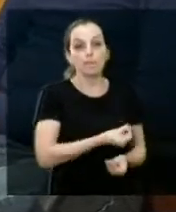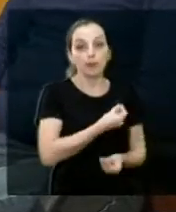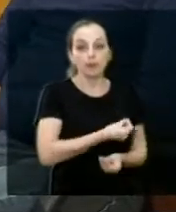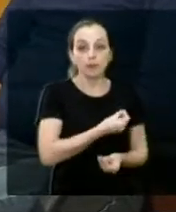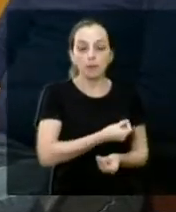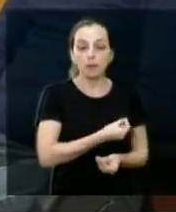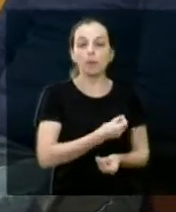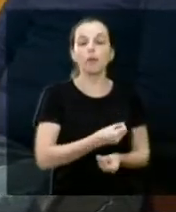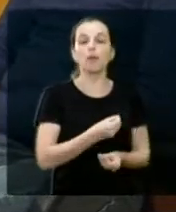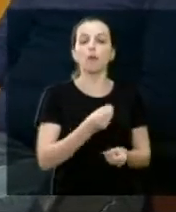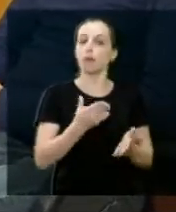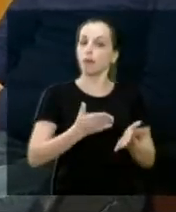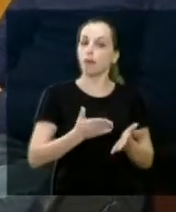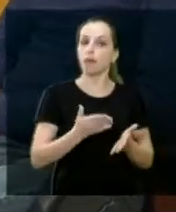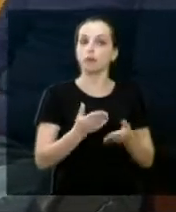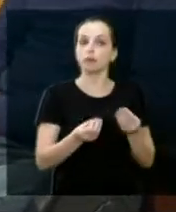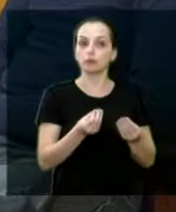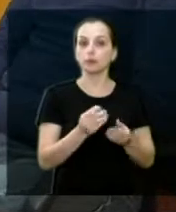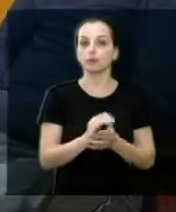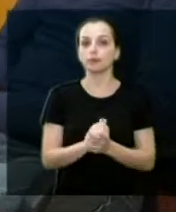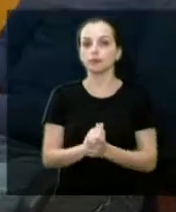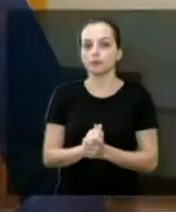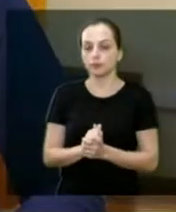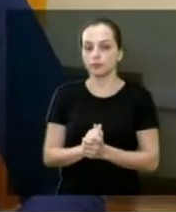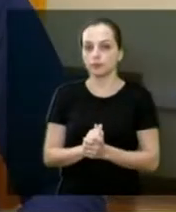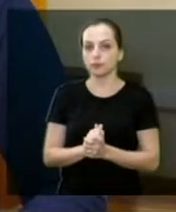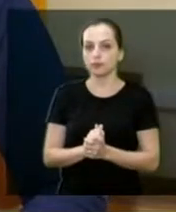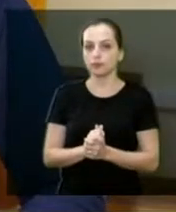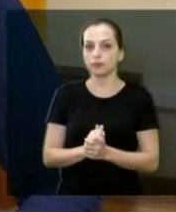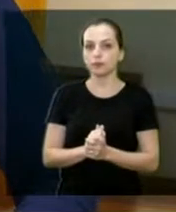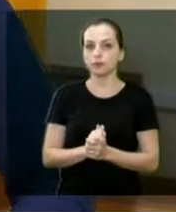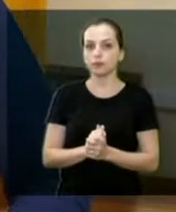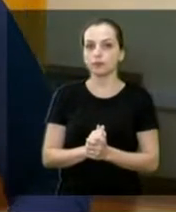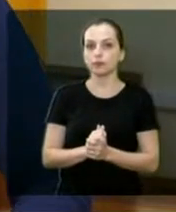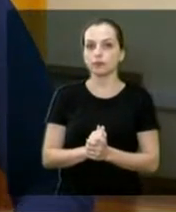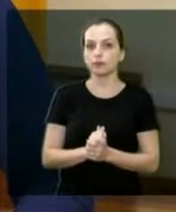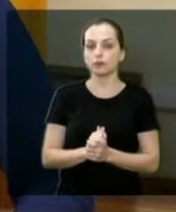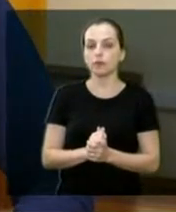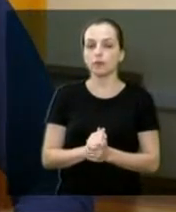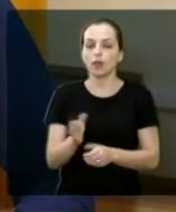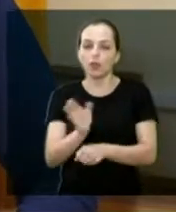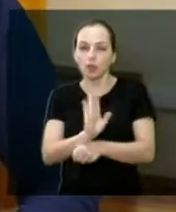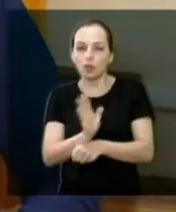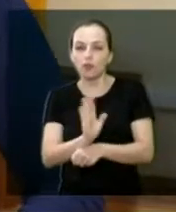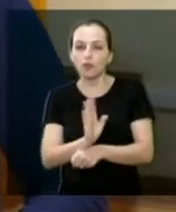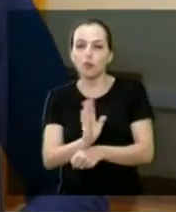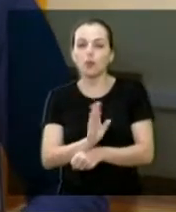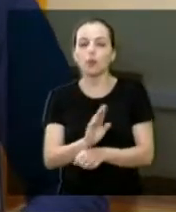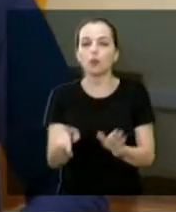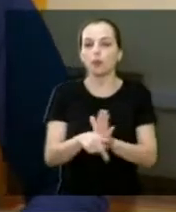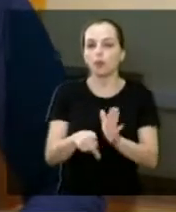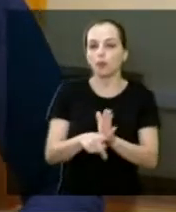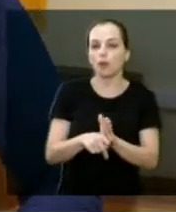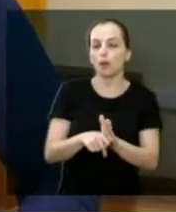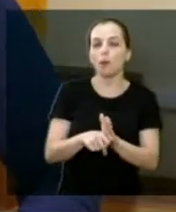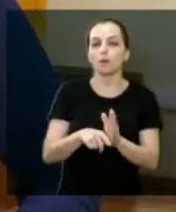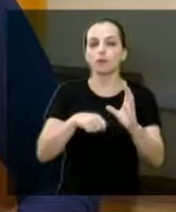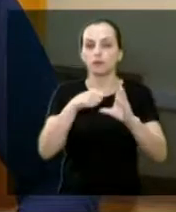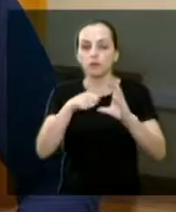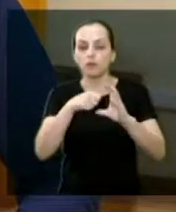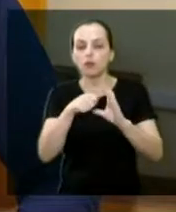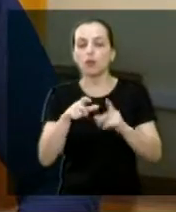do Santo Antônio e a Vaca. Araquém, Santo Antônio e a Vaca. Sabia disso? Foi um filme produzido em Araraquara. Em Araraquara, entende? Que